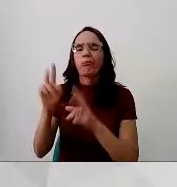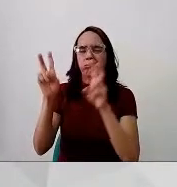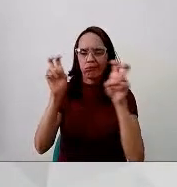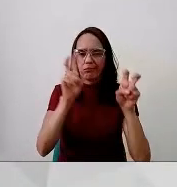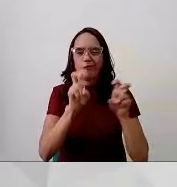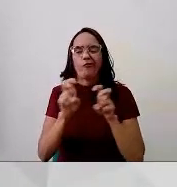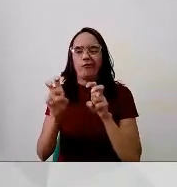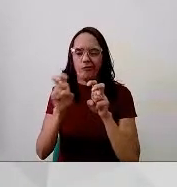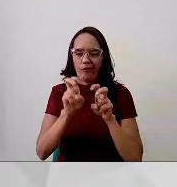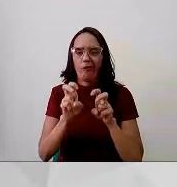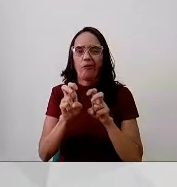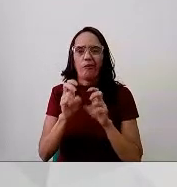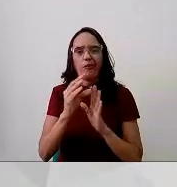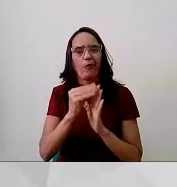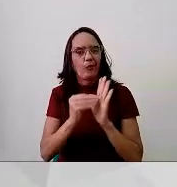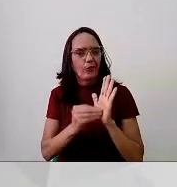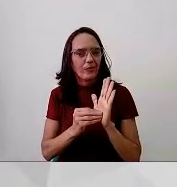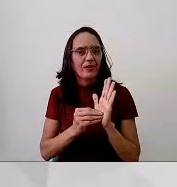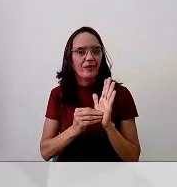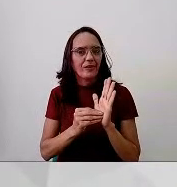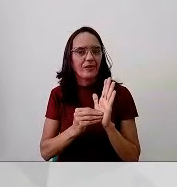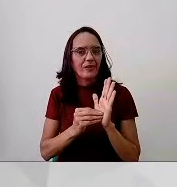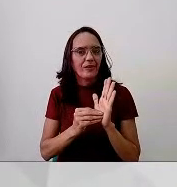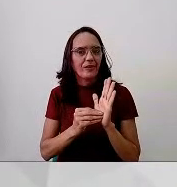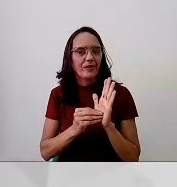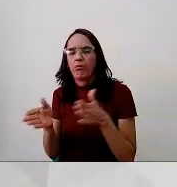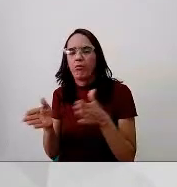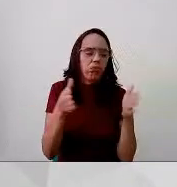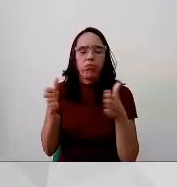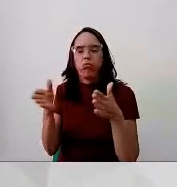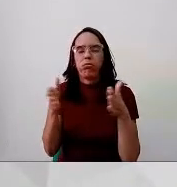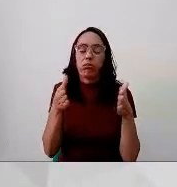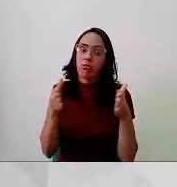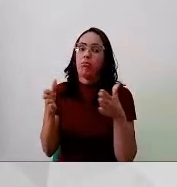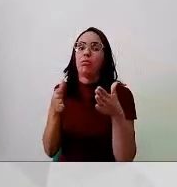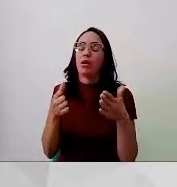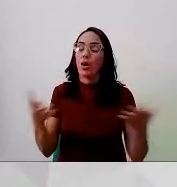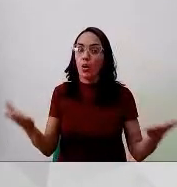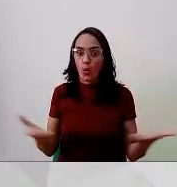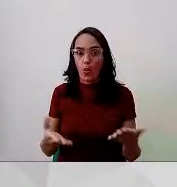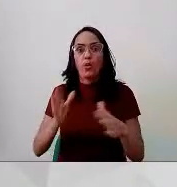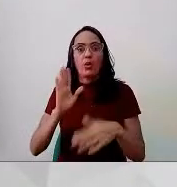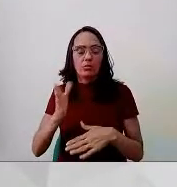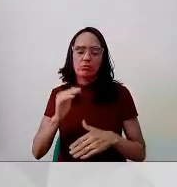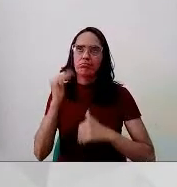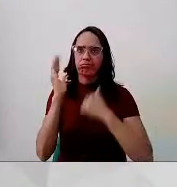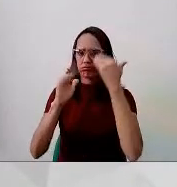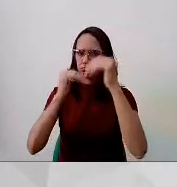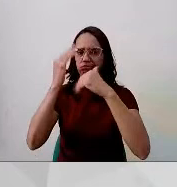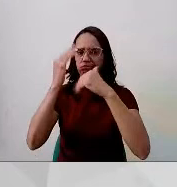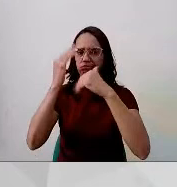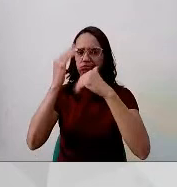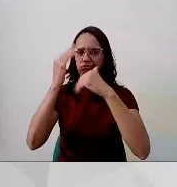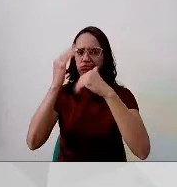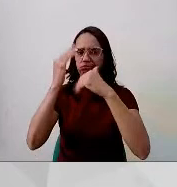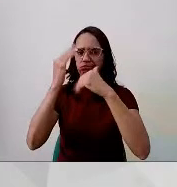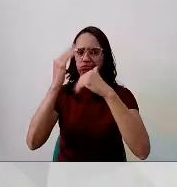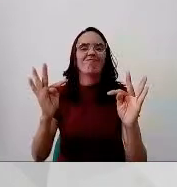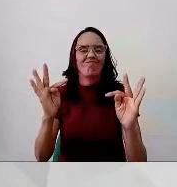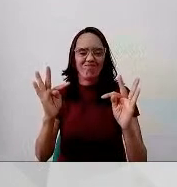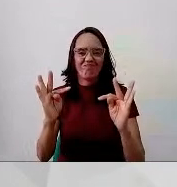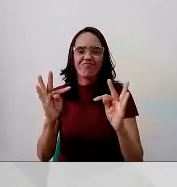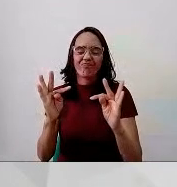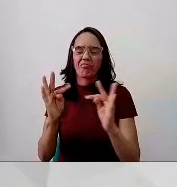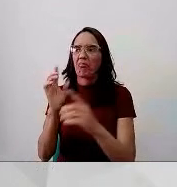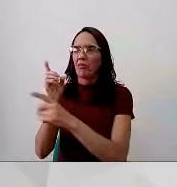Então, era um robô de conversa que hoje está bem desenvolvido aí tecnologicamente. Você encontra tudo quanto é lugar. Você